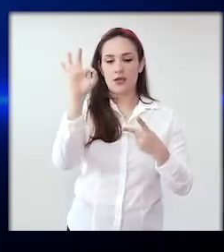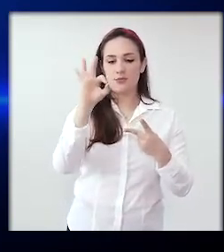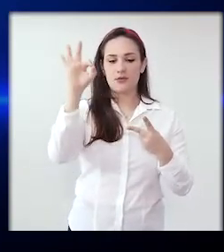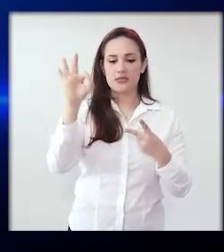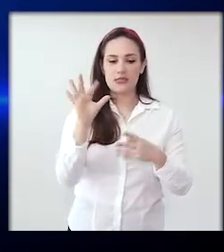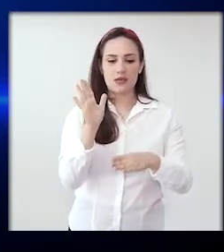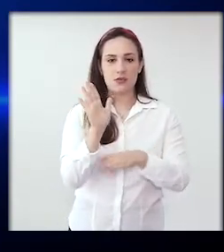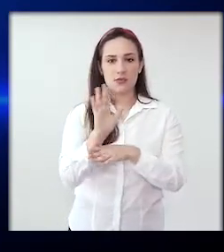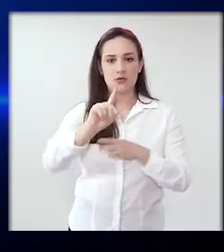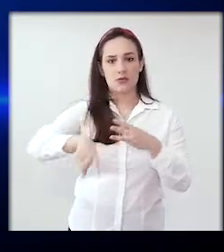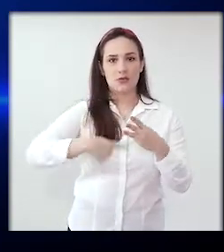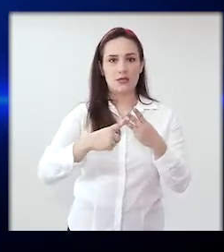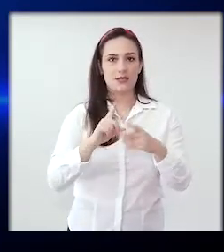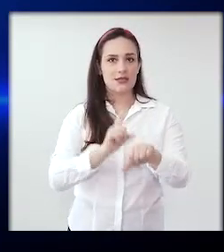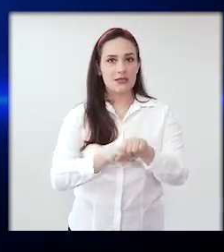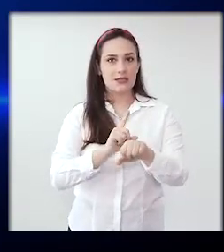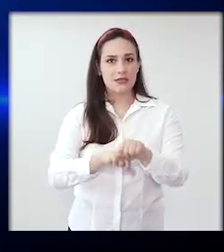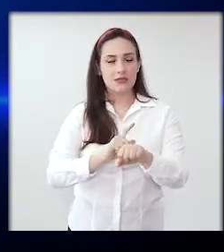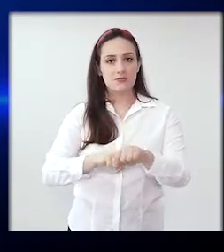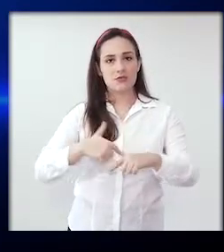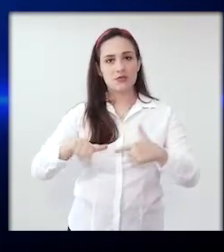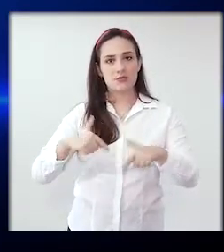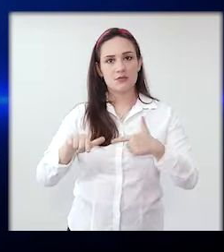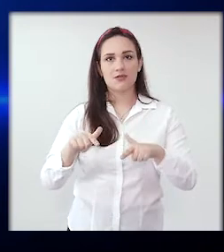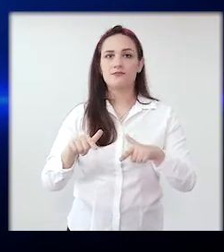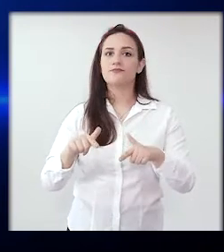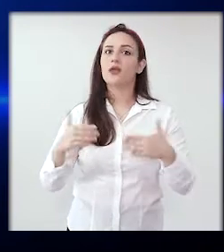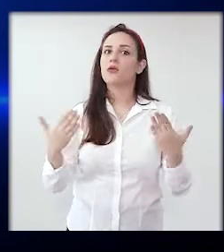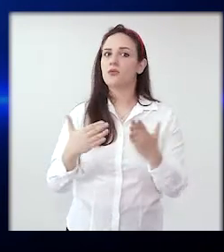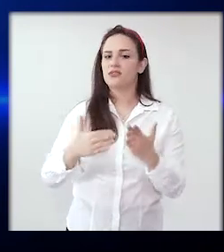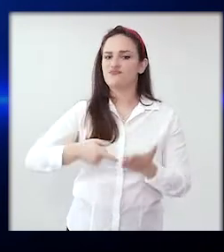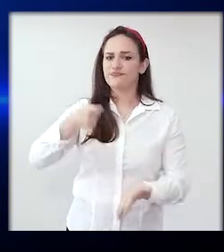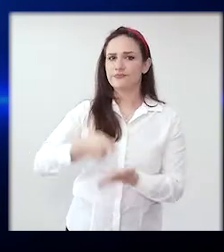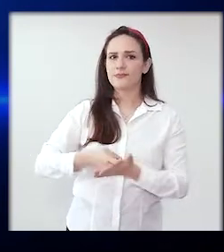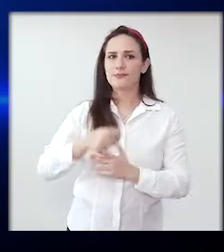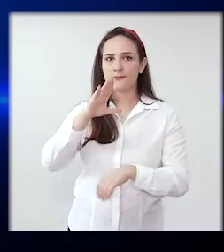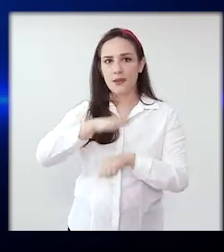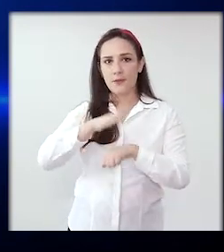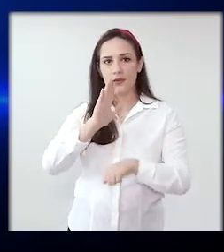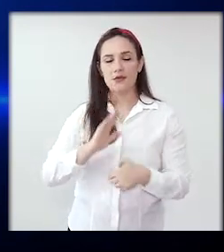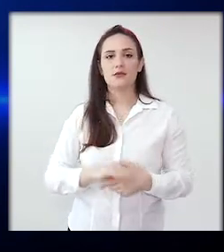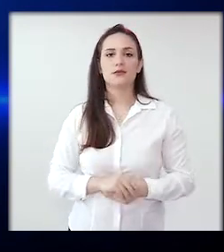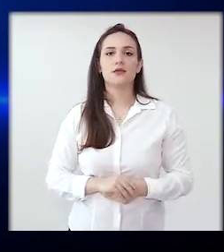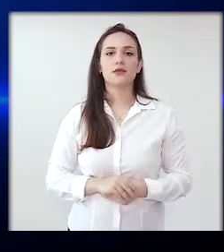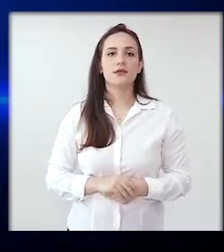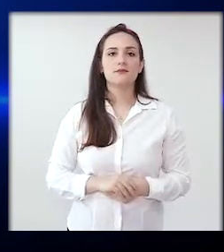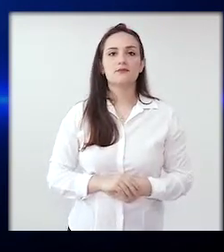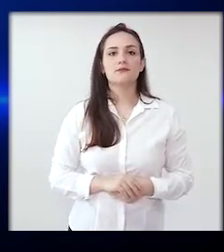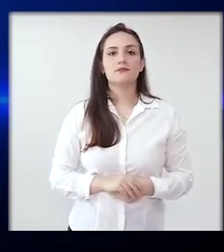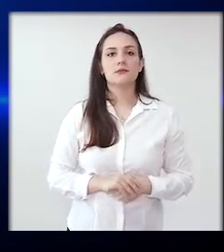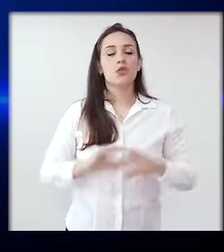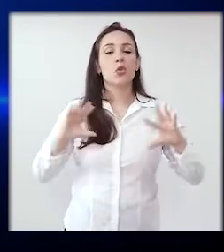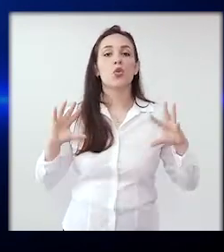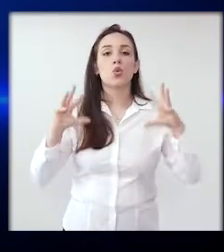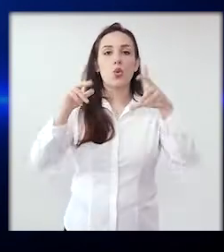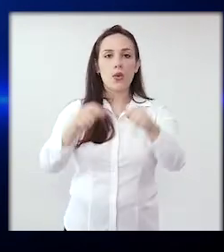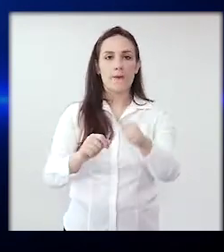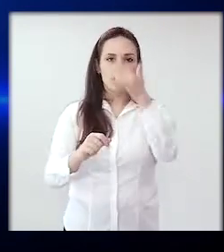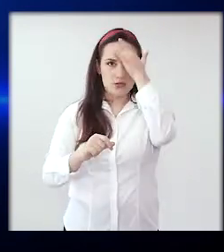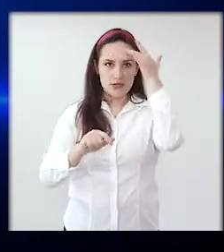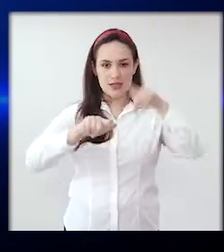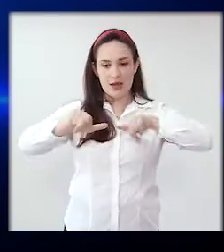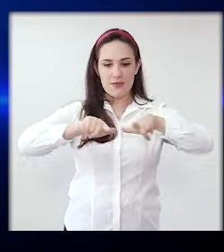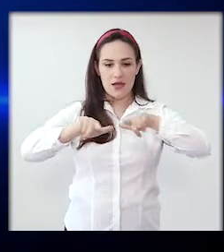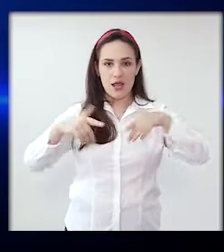de contribuição e tempo de serviço ficam mais rigorosos. Todos os trabalhadores que estão